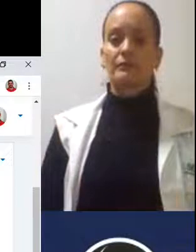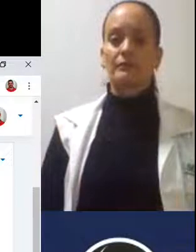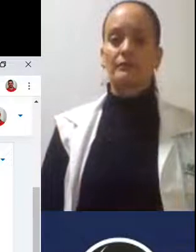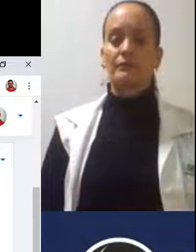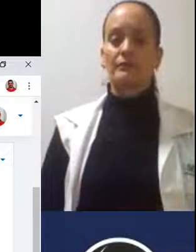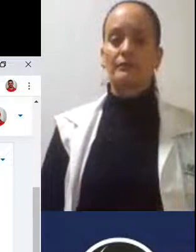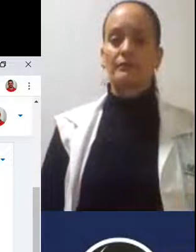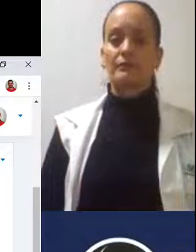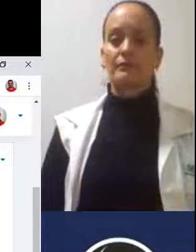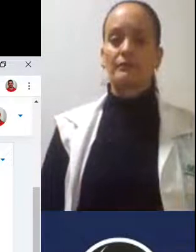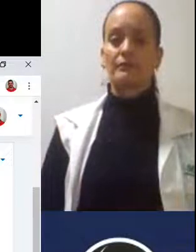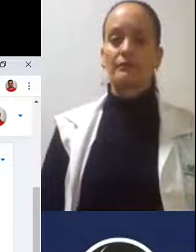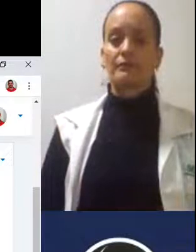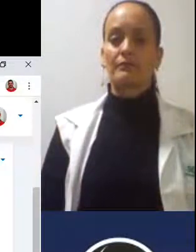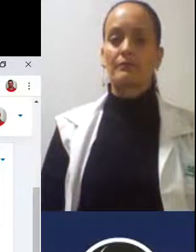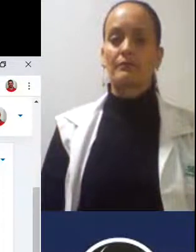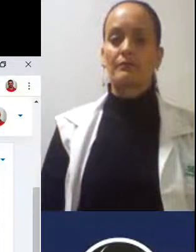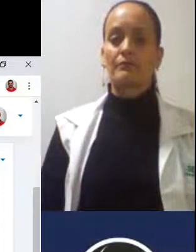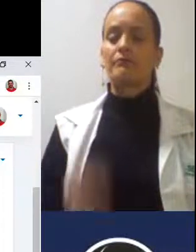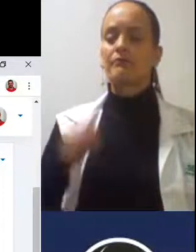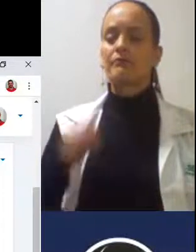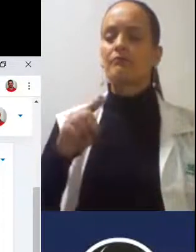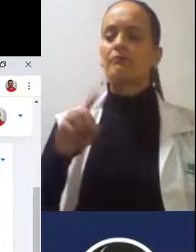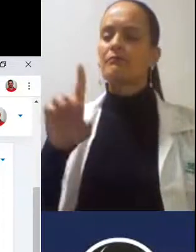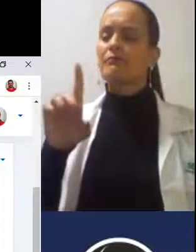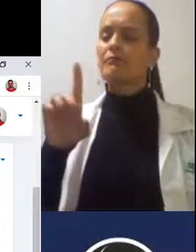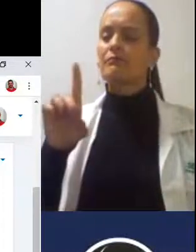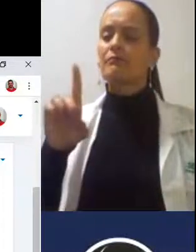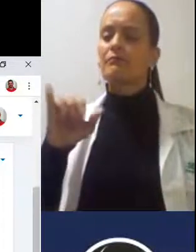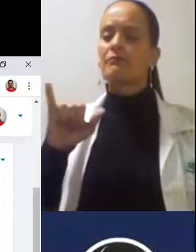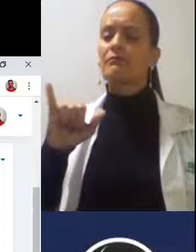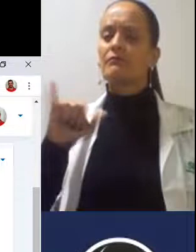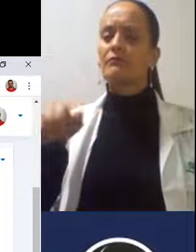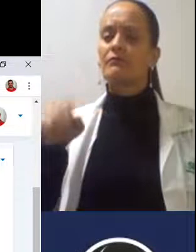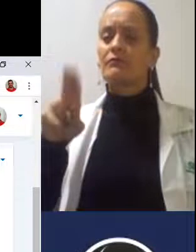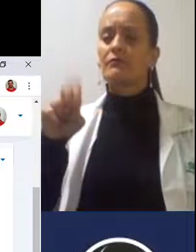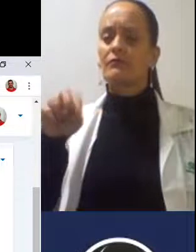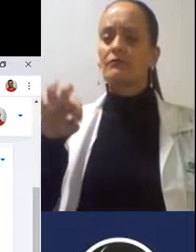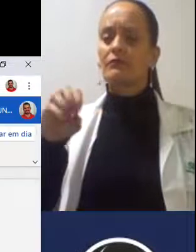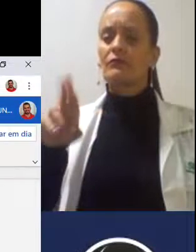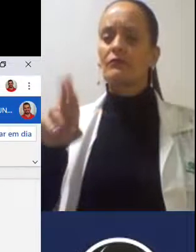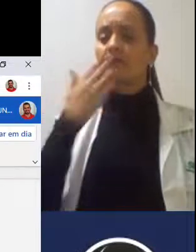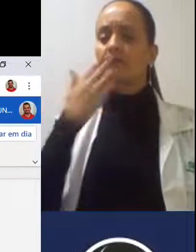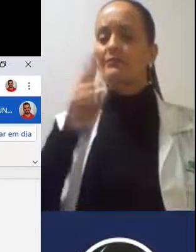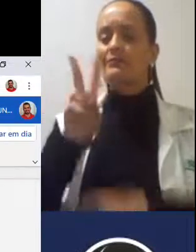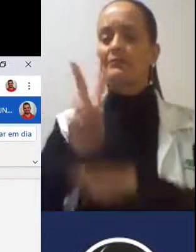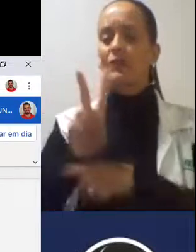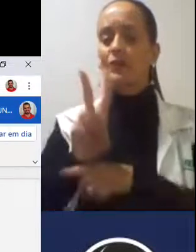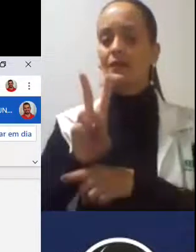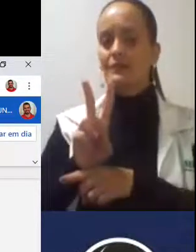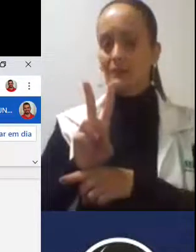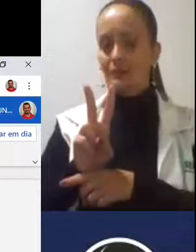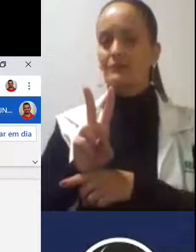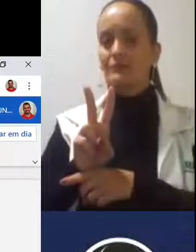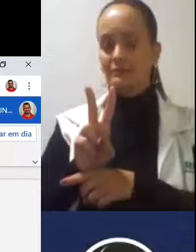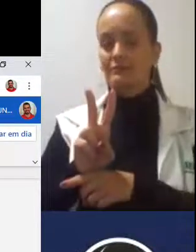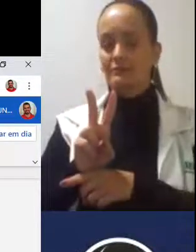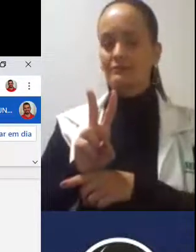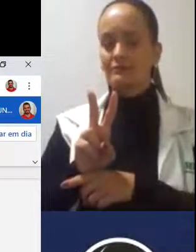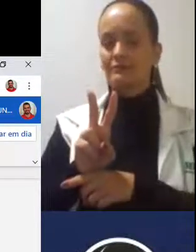Vão ser acionadas por um disjuntor. O que é o disjuntor? É um dispositivo de proteção que serve como manobra também,